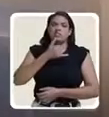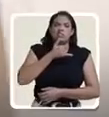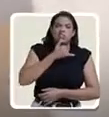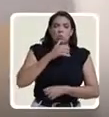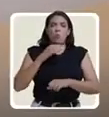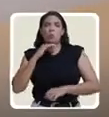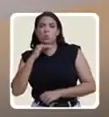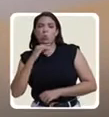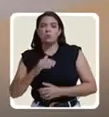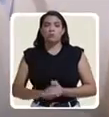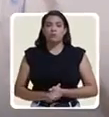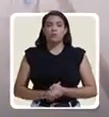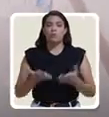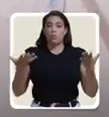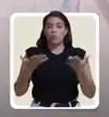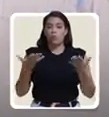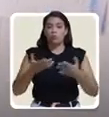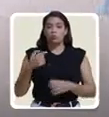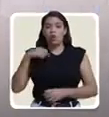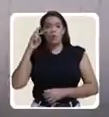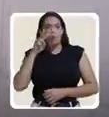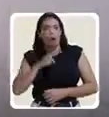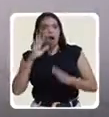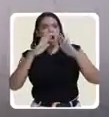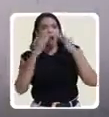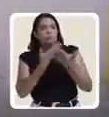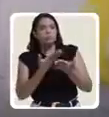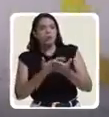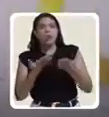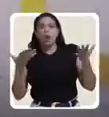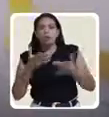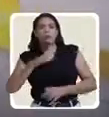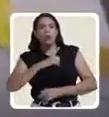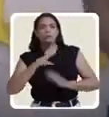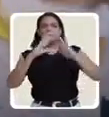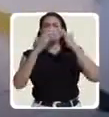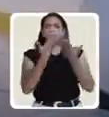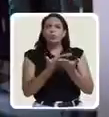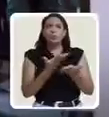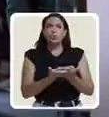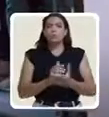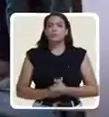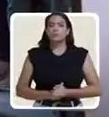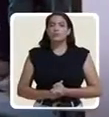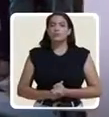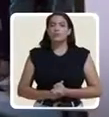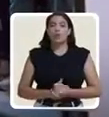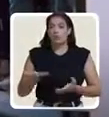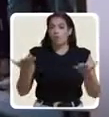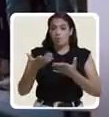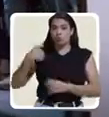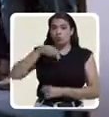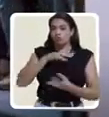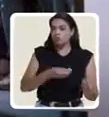precárias condições. E hoje eu olho para o Ronaldo Rossi e digo assim, hoje eu tenho uma escola. Hoje nós estamos entregando